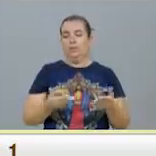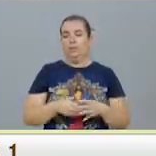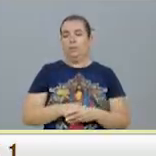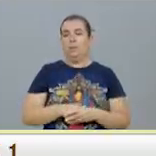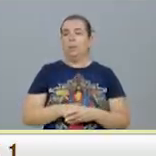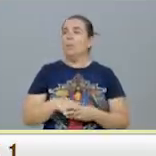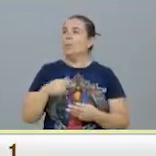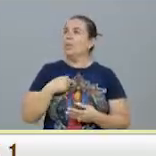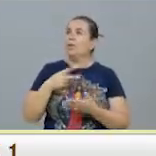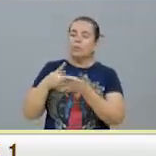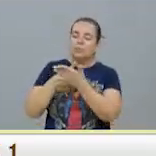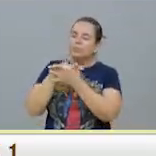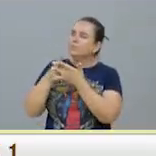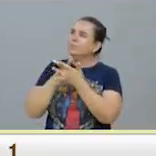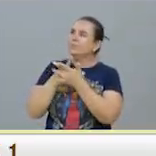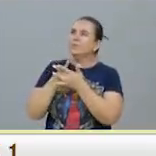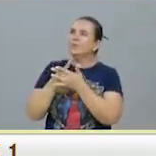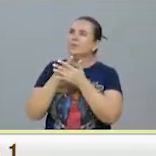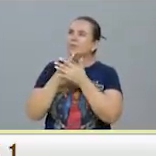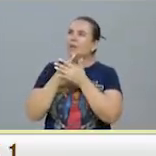eu vim buscar refúgio,